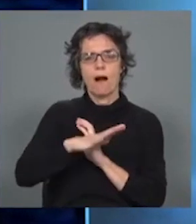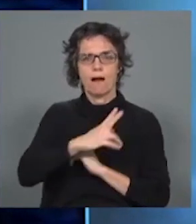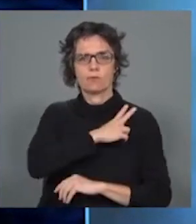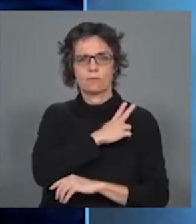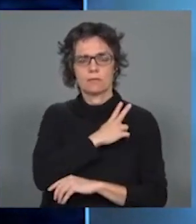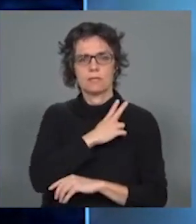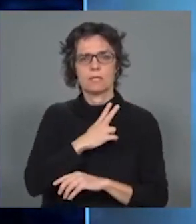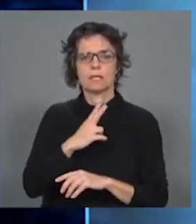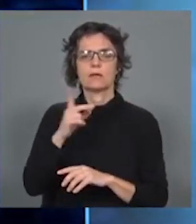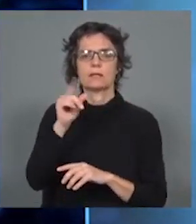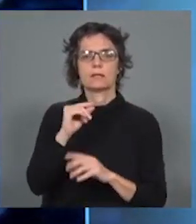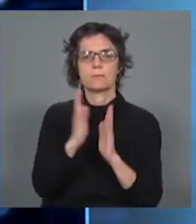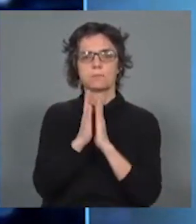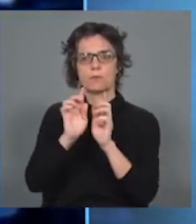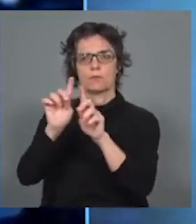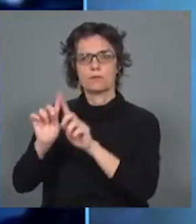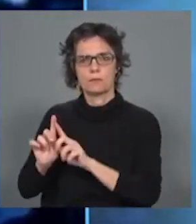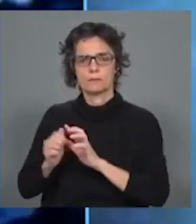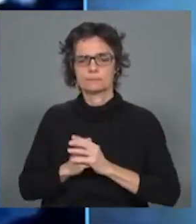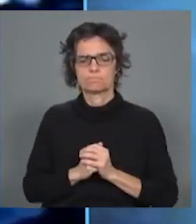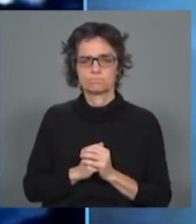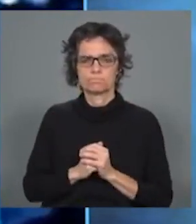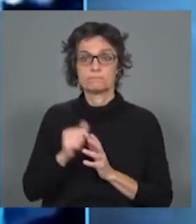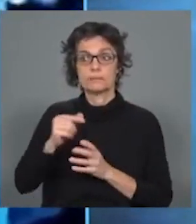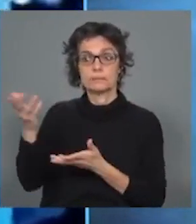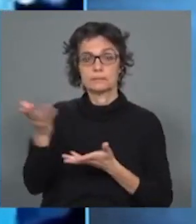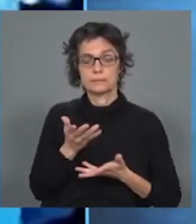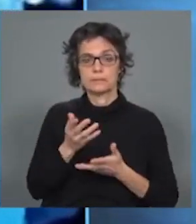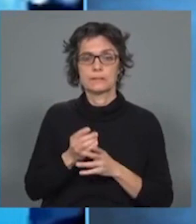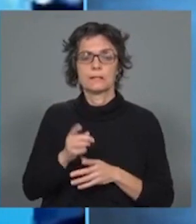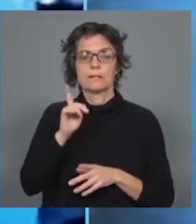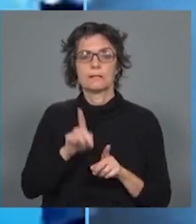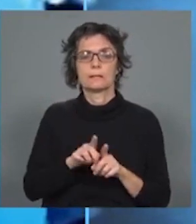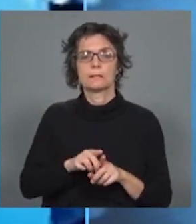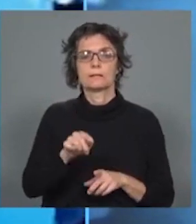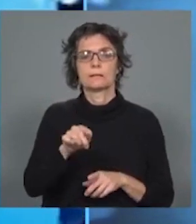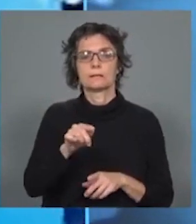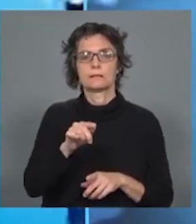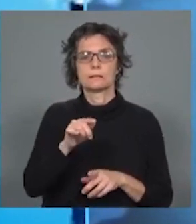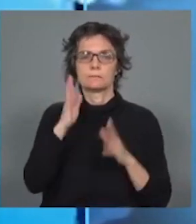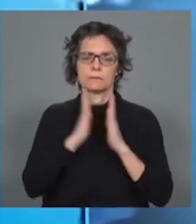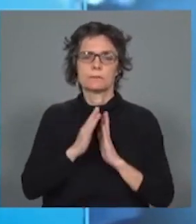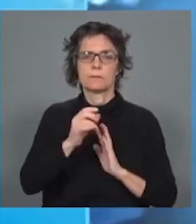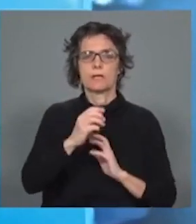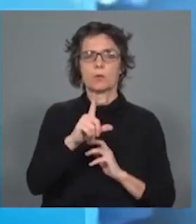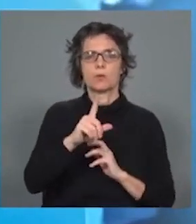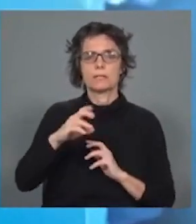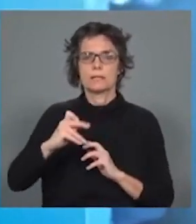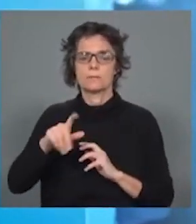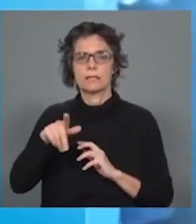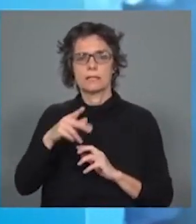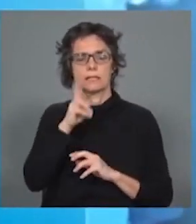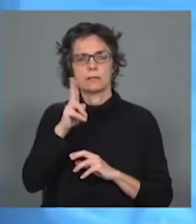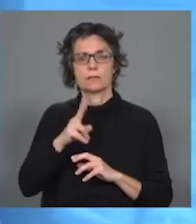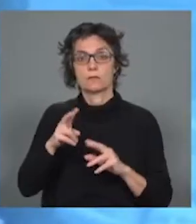duas tradições. Está entre nós a irmã Luísa Almendra, diretora desta nova cátedra. Boa tarde, obrigado por estar